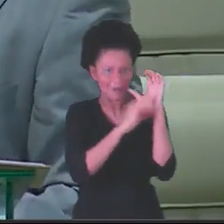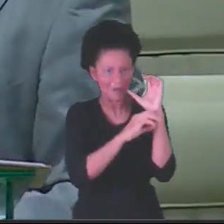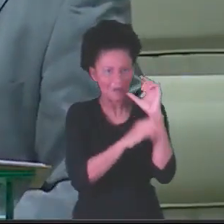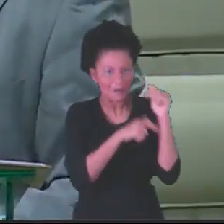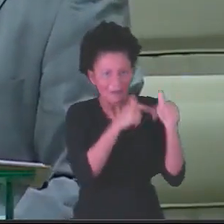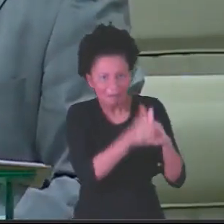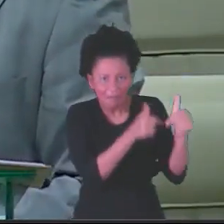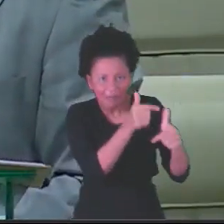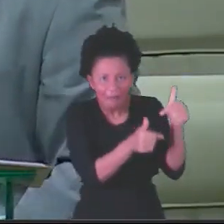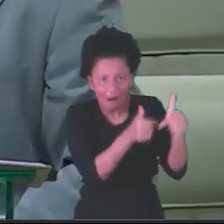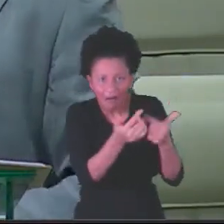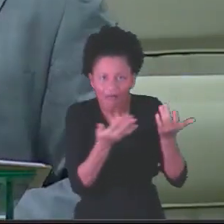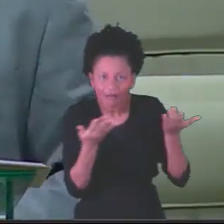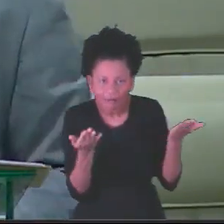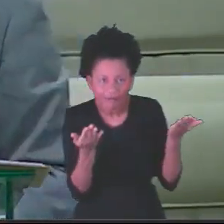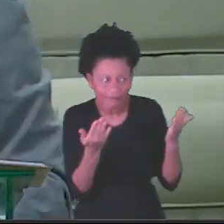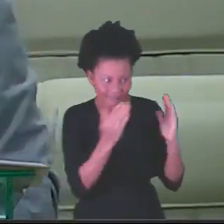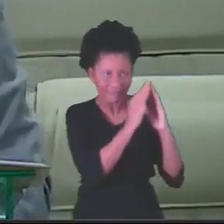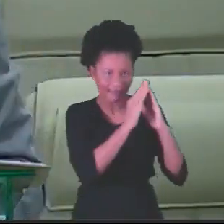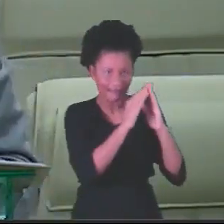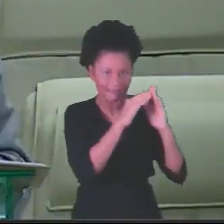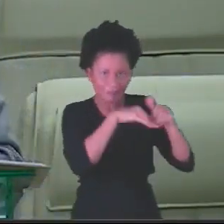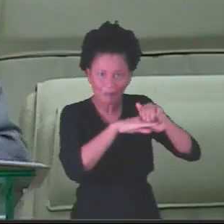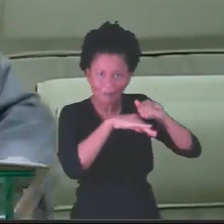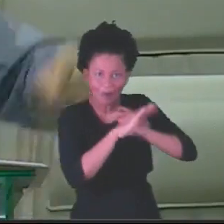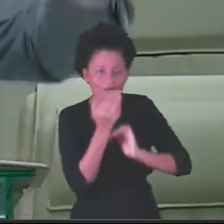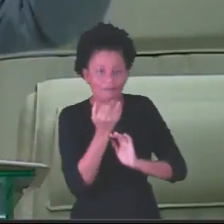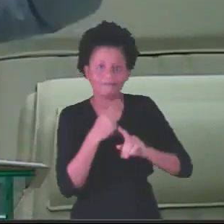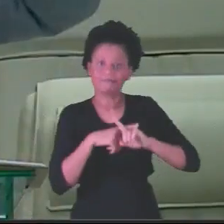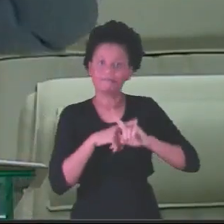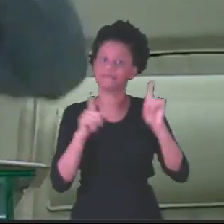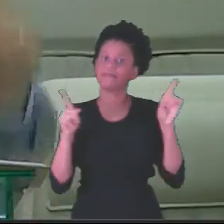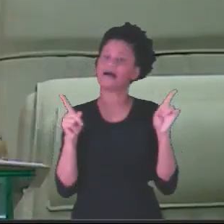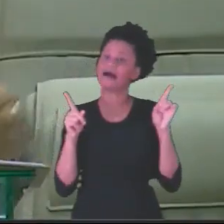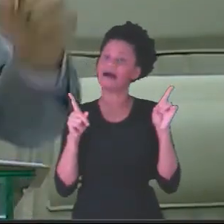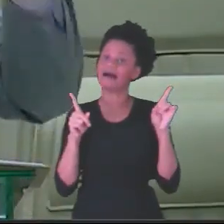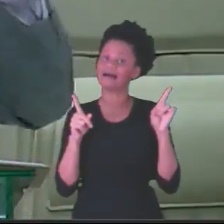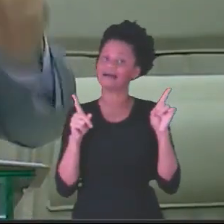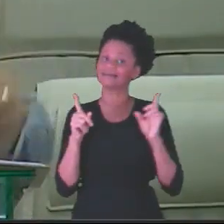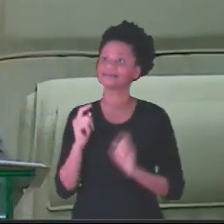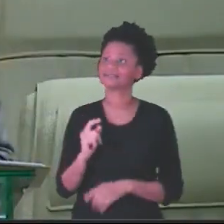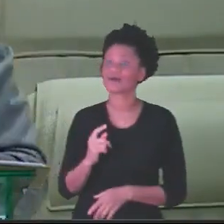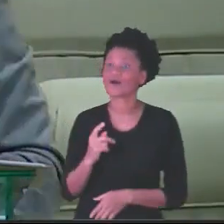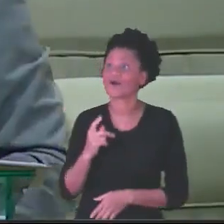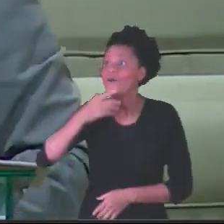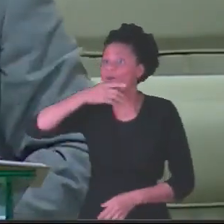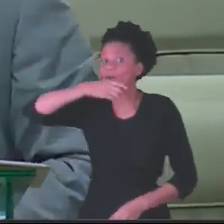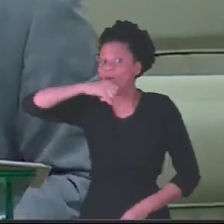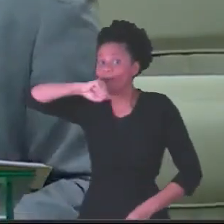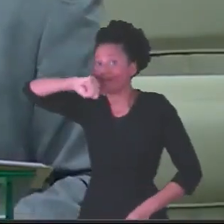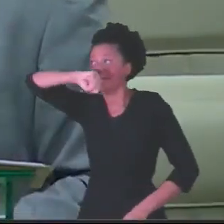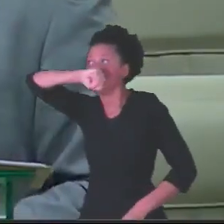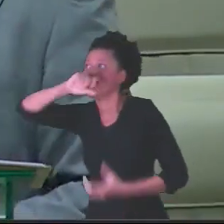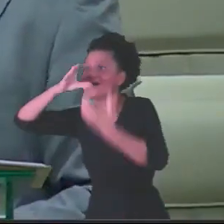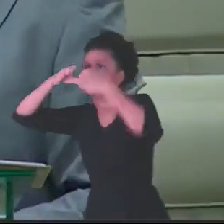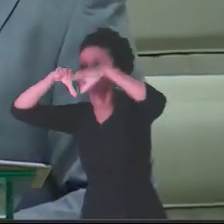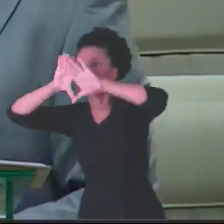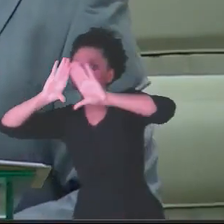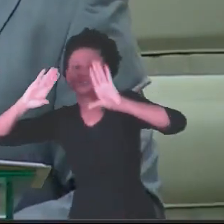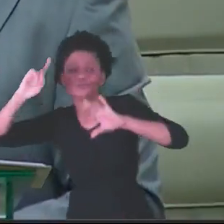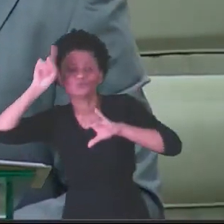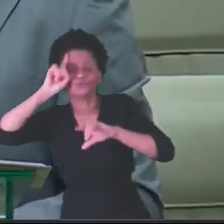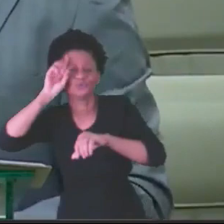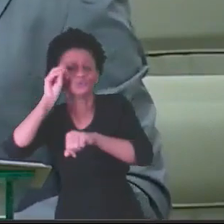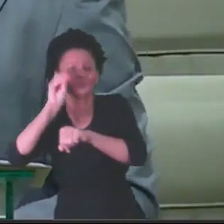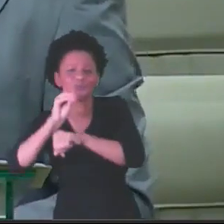juntar comidas mas jesus disse no entanto o vosso pai celestial cuida dele todos os